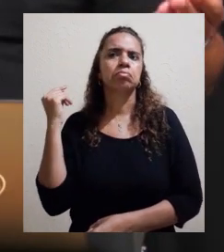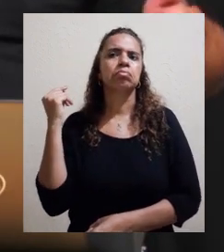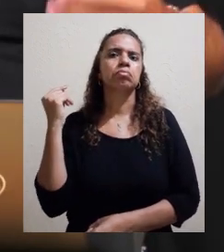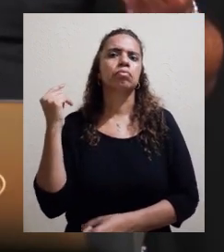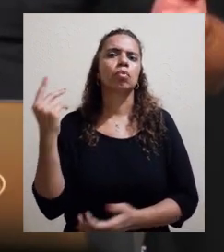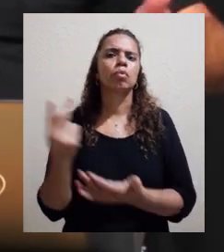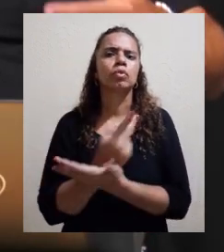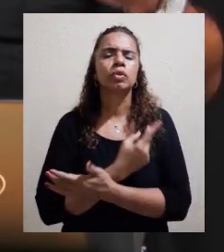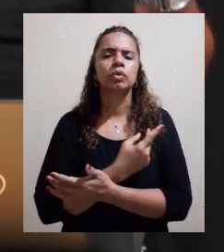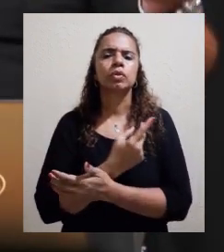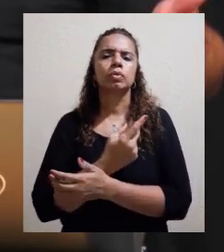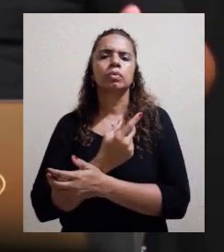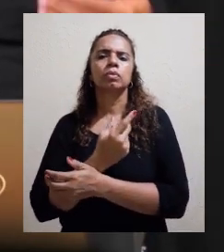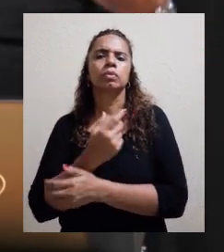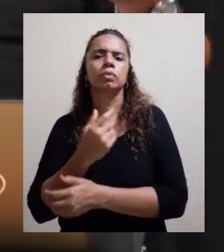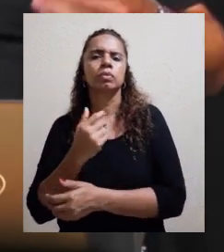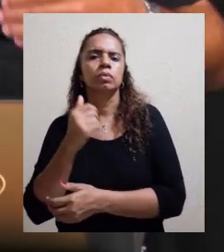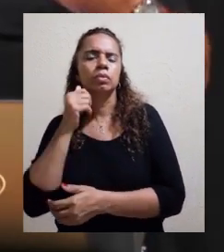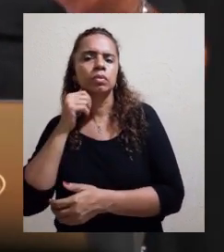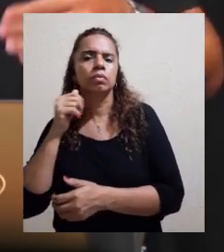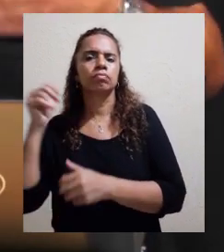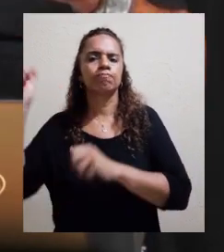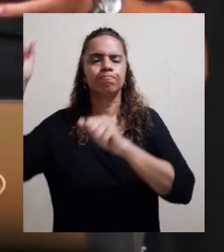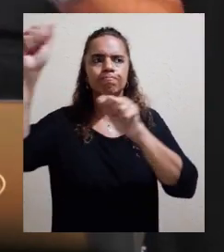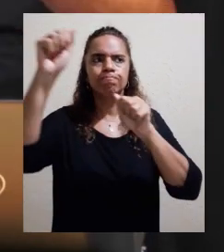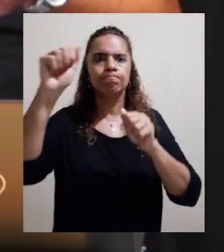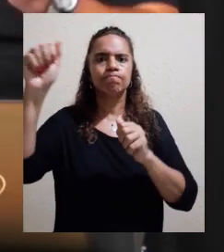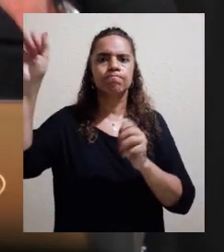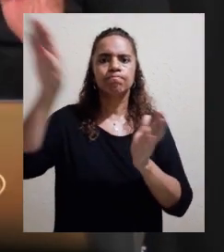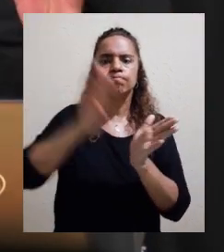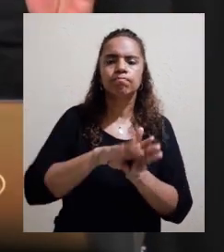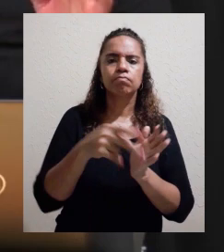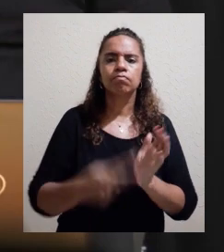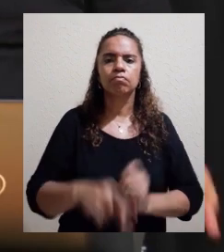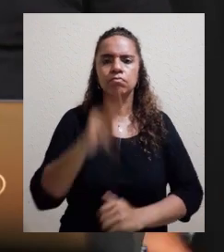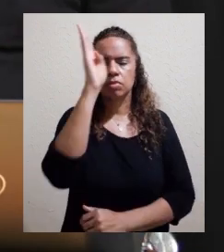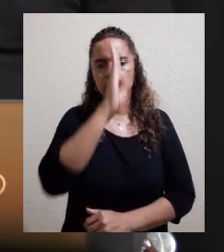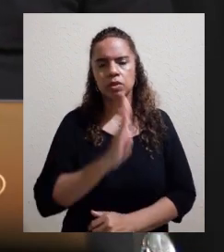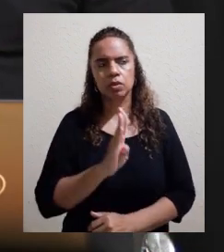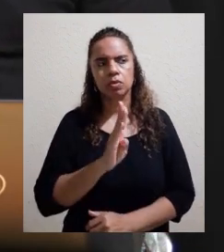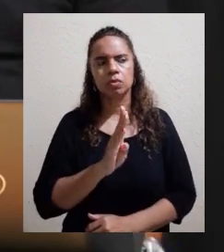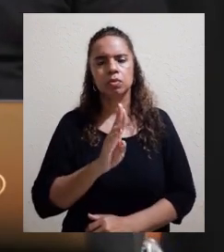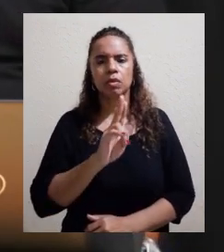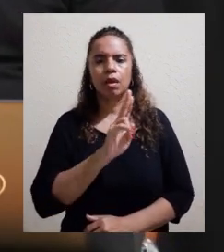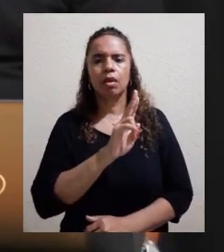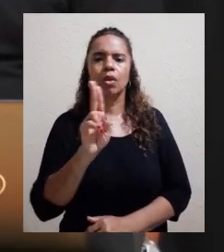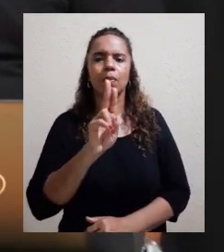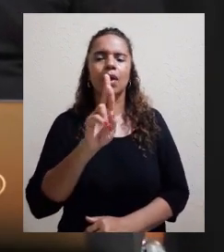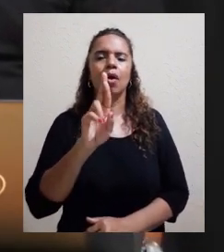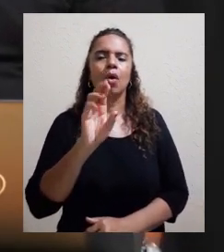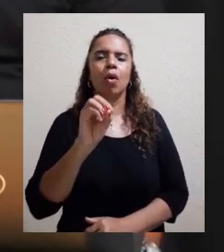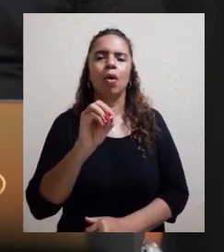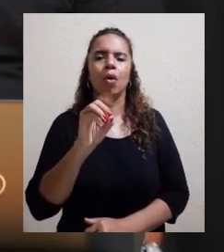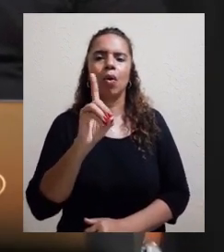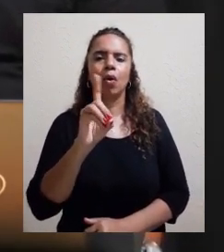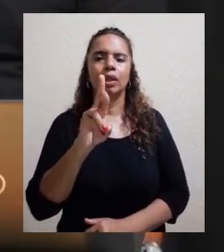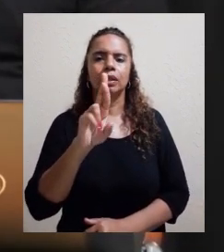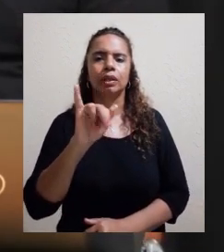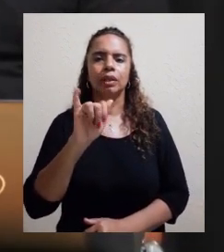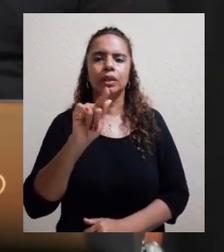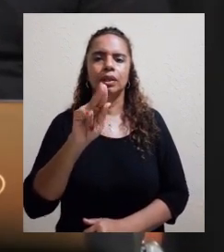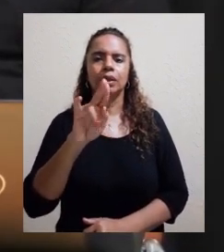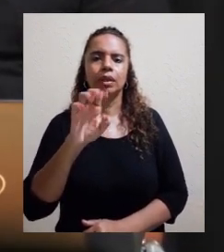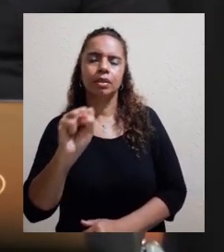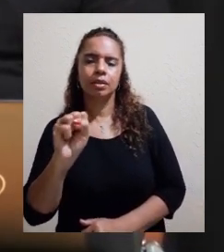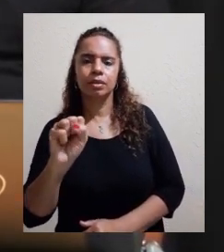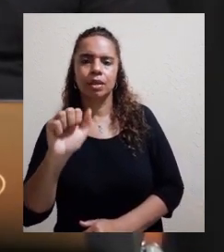era a gripe espanhola, né? Que chegou aqui e foi considerada a semente do SUS. Rodrigues Alves. Né? Exatamente. Então, eu